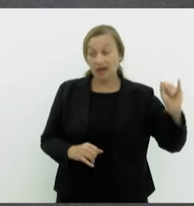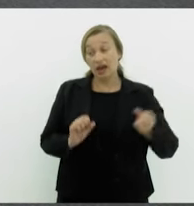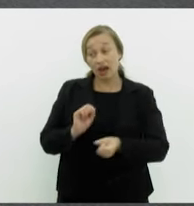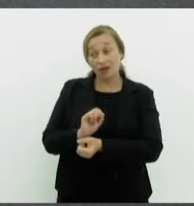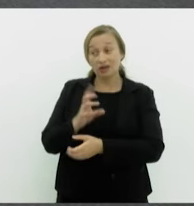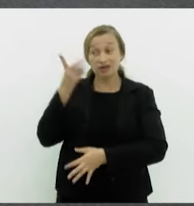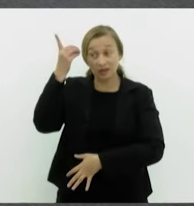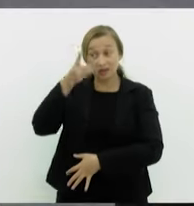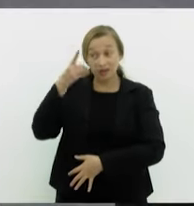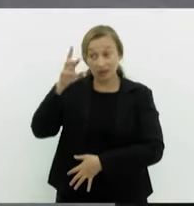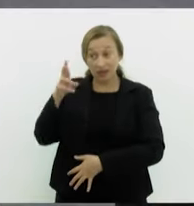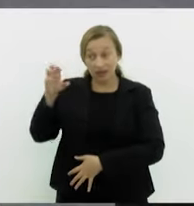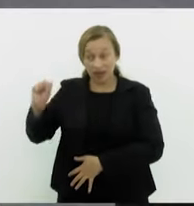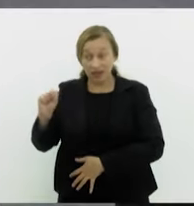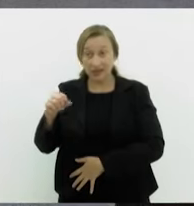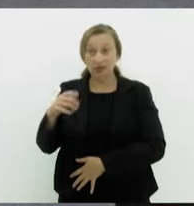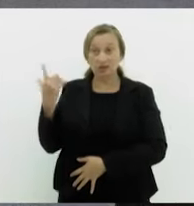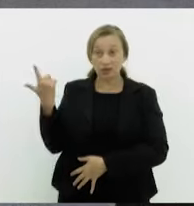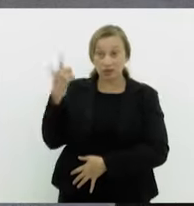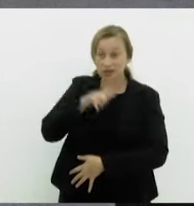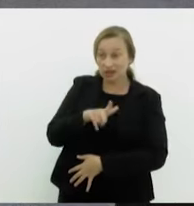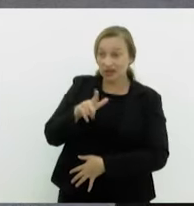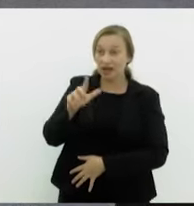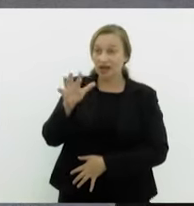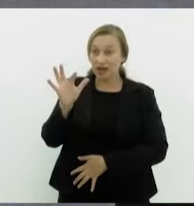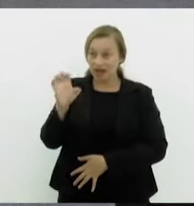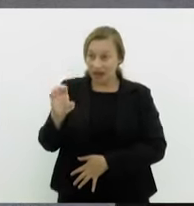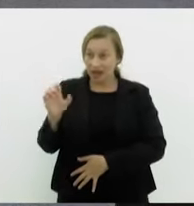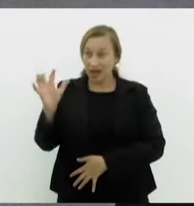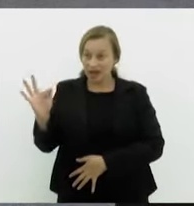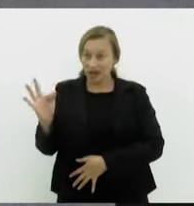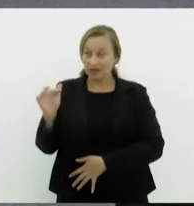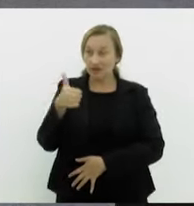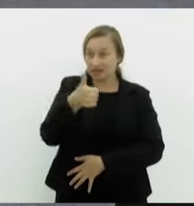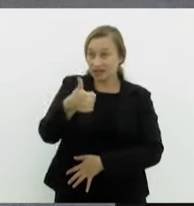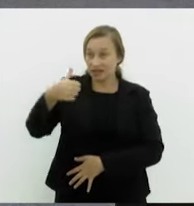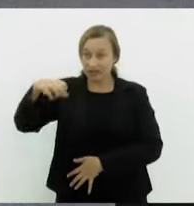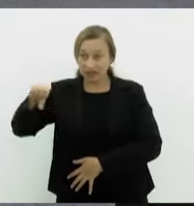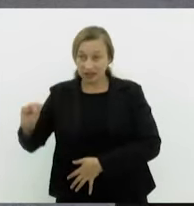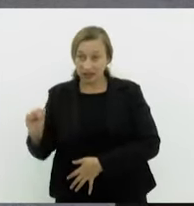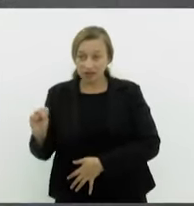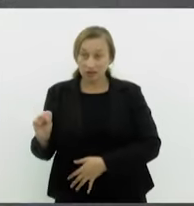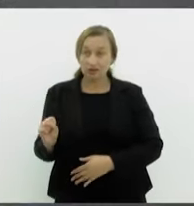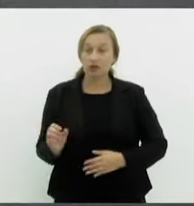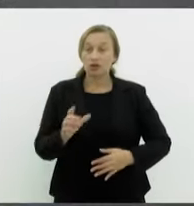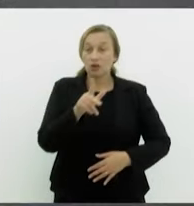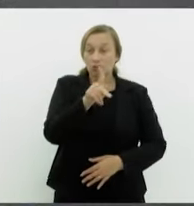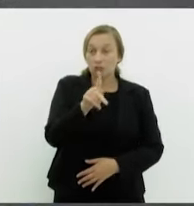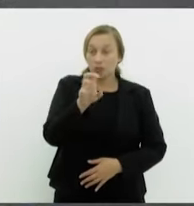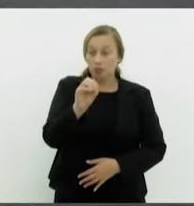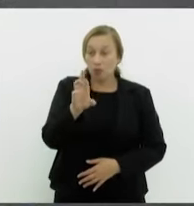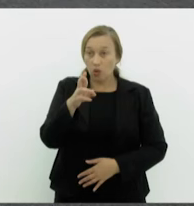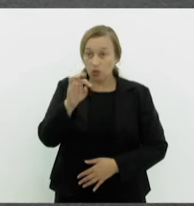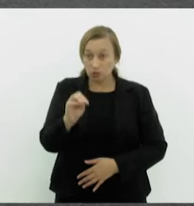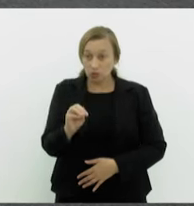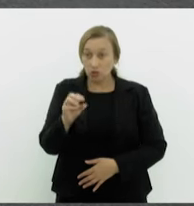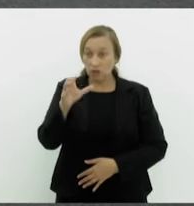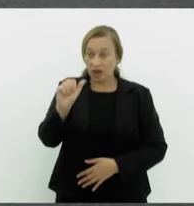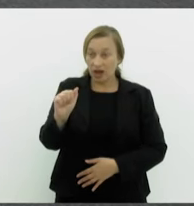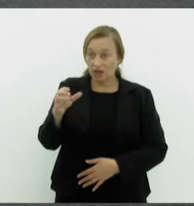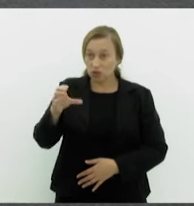É F-118, que passaria por Porto do Açu e pela Comperje. Então,